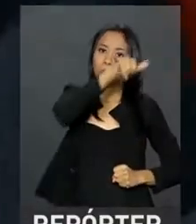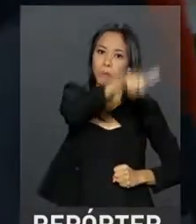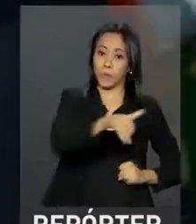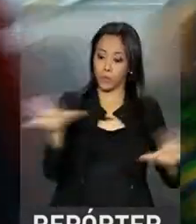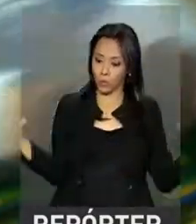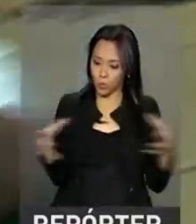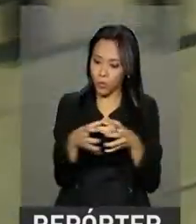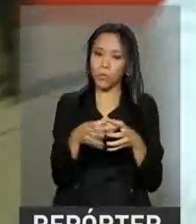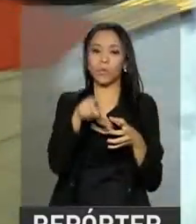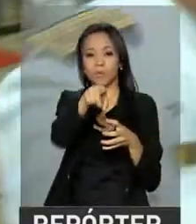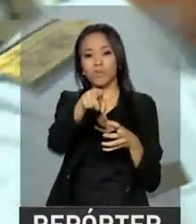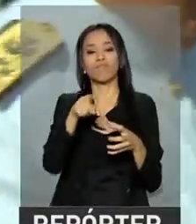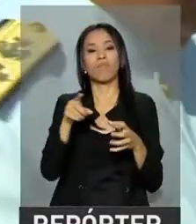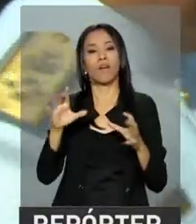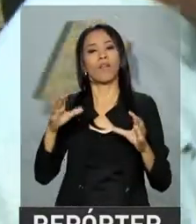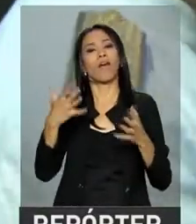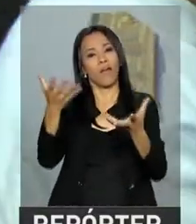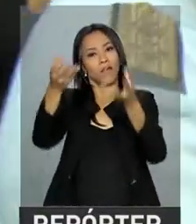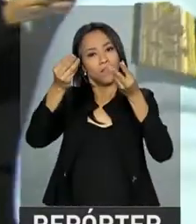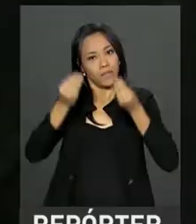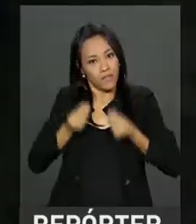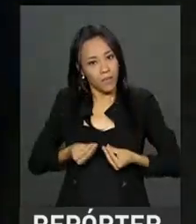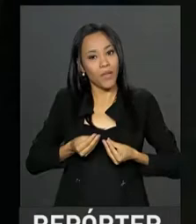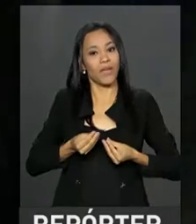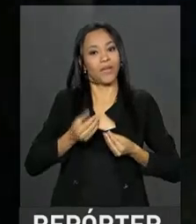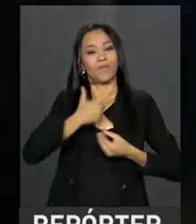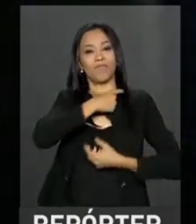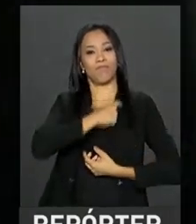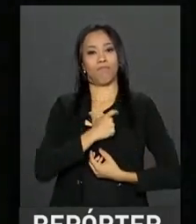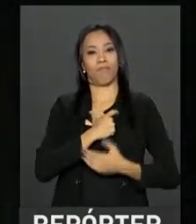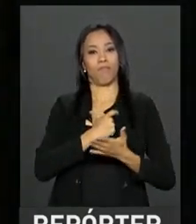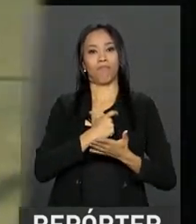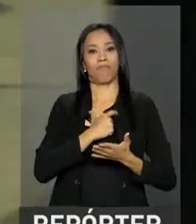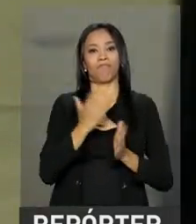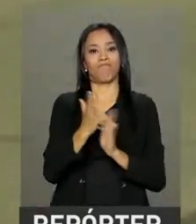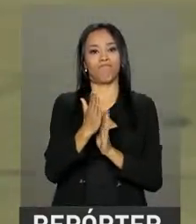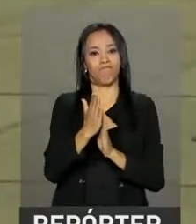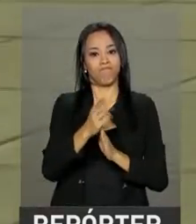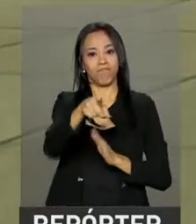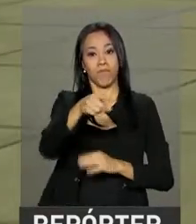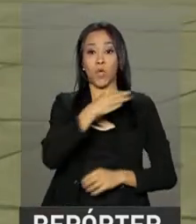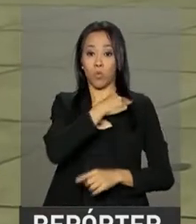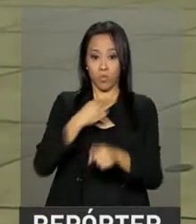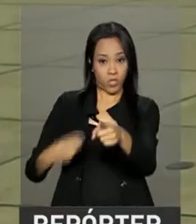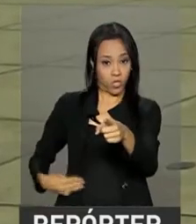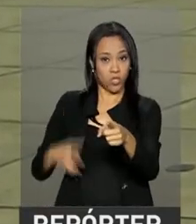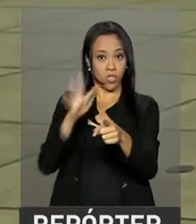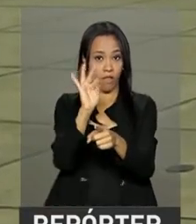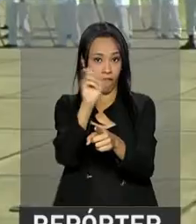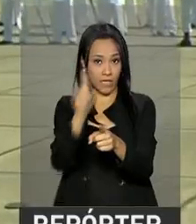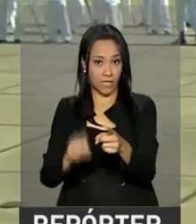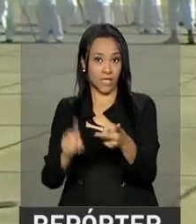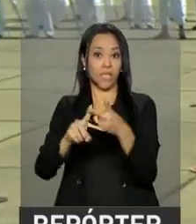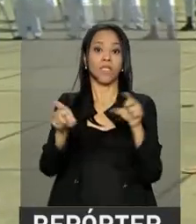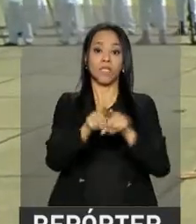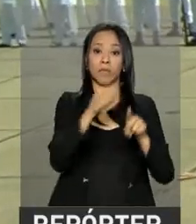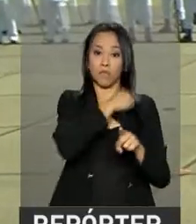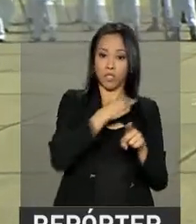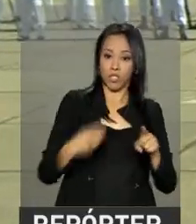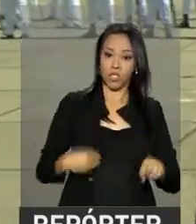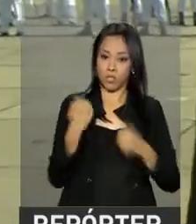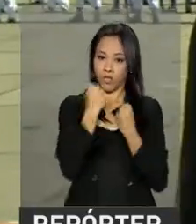os interesses do país, receberam a Medalha da Vitória. Os ministros da Fazenda, Henrique Meirelles, e da Defesa, Raul